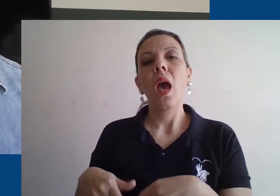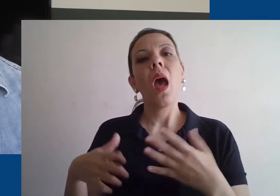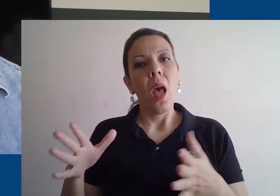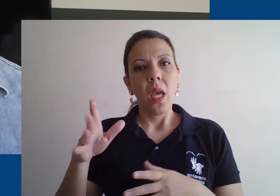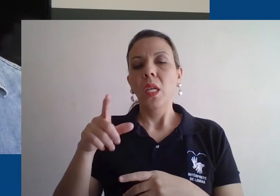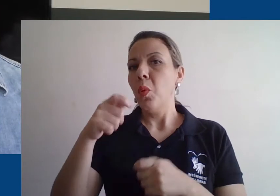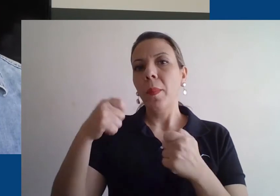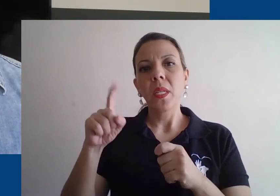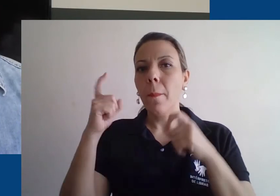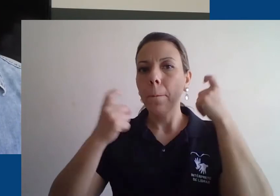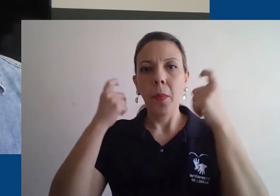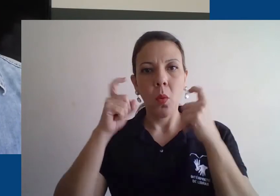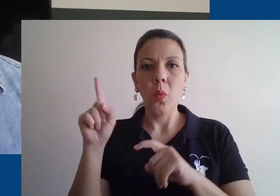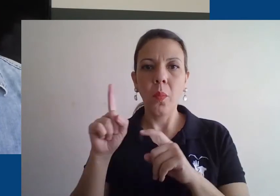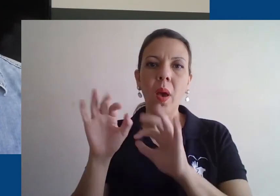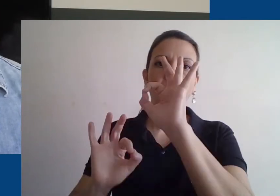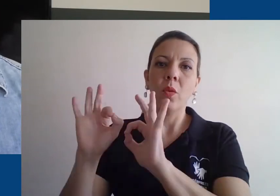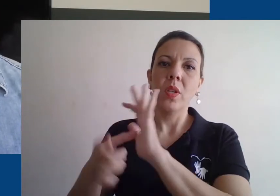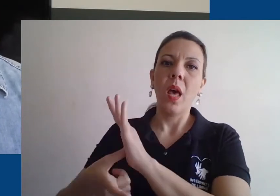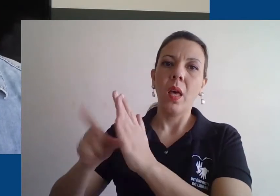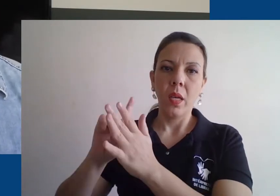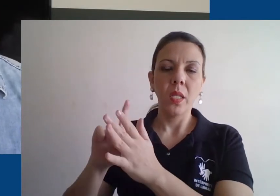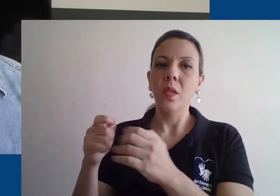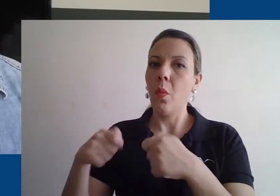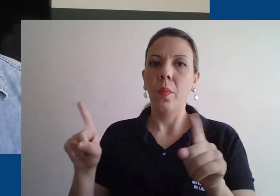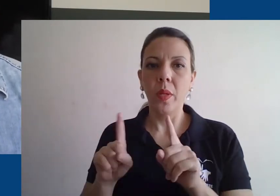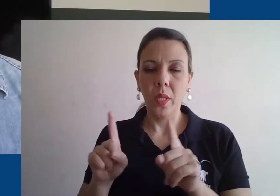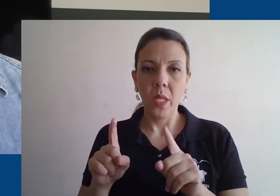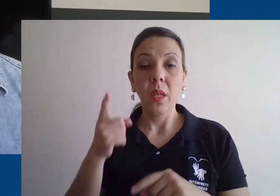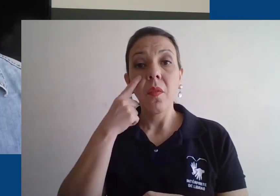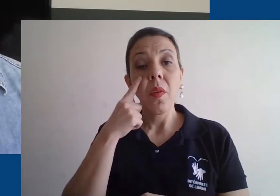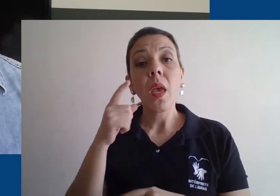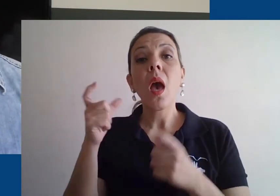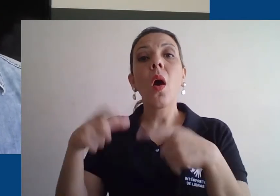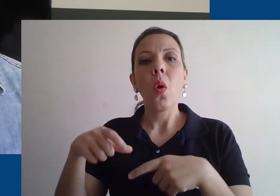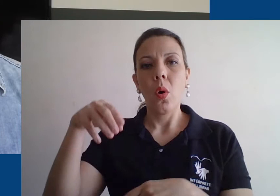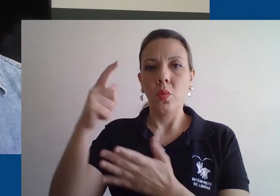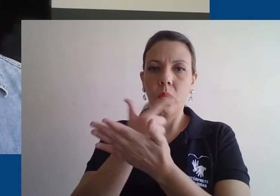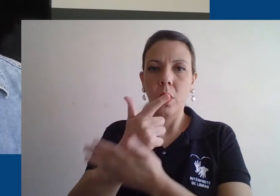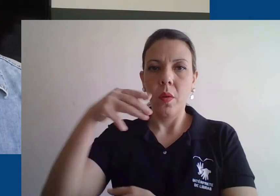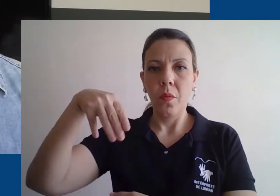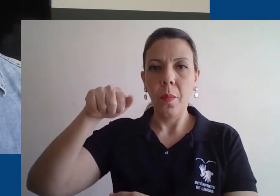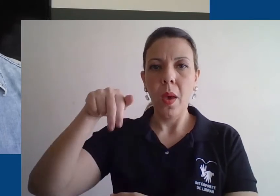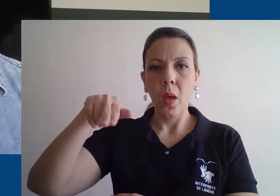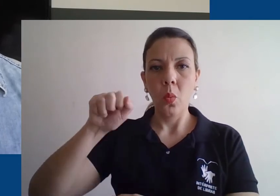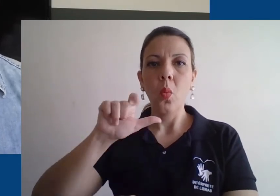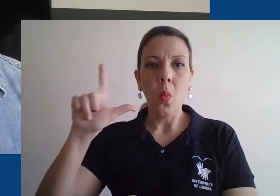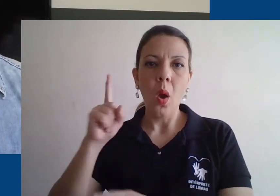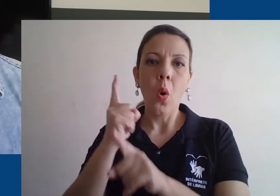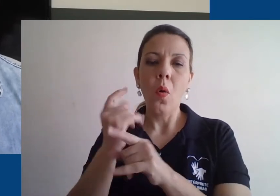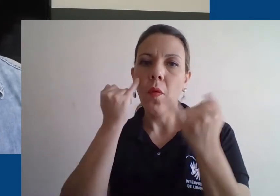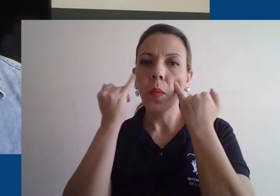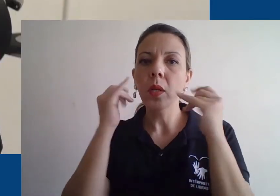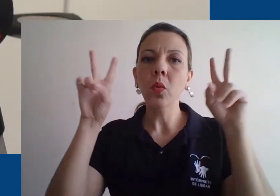acesso a uma câmera dessas, eu sugiro que você consulte o manual de instruções do seu dispositivo. só para esclarecer qualquer dúvida que você possa ter sobre